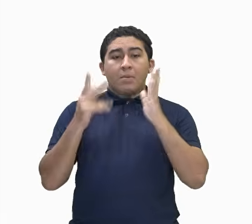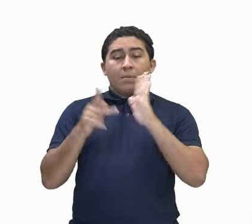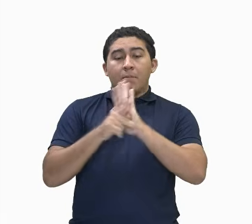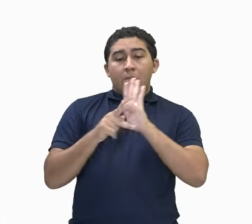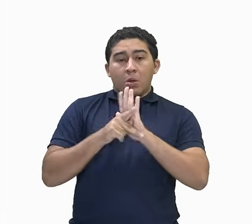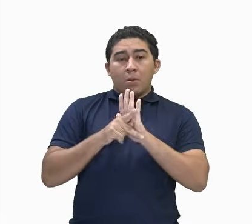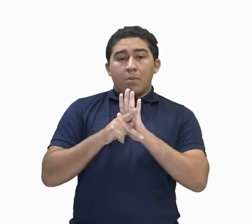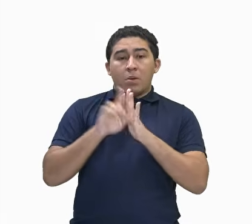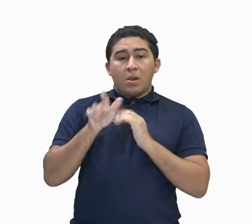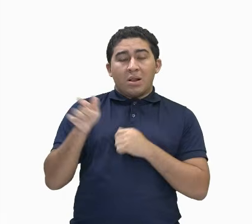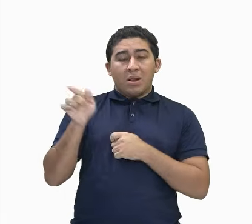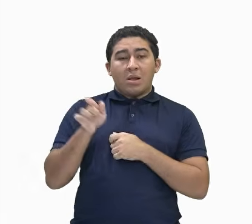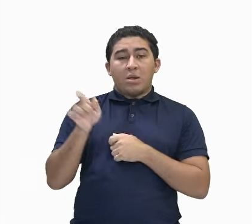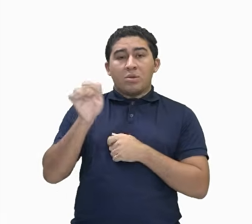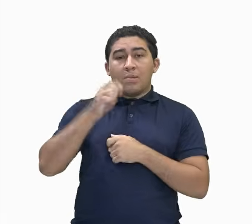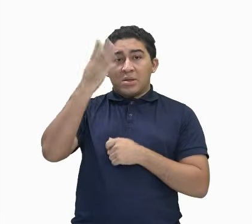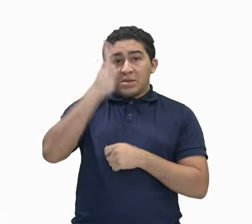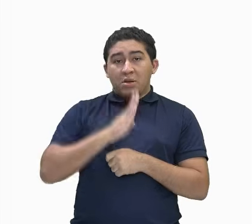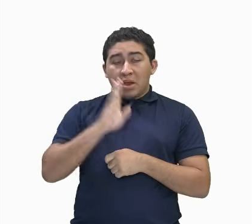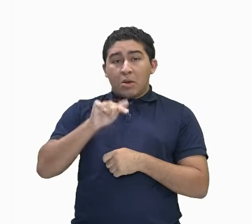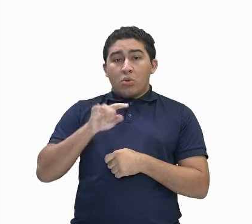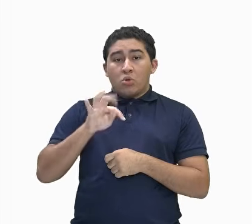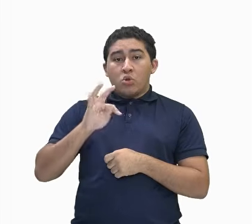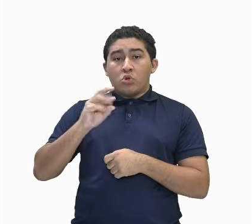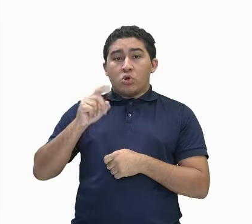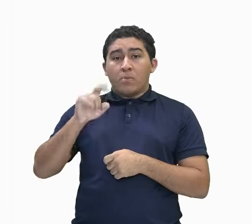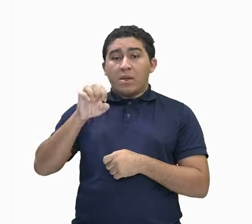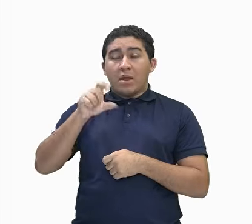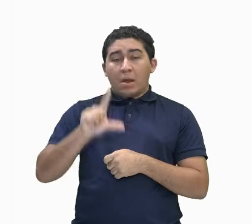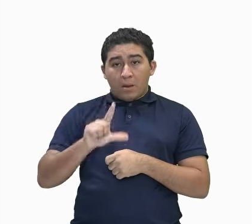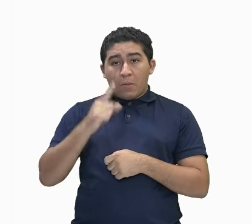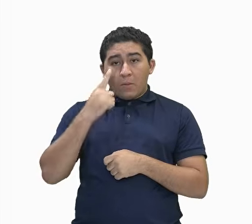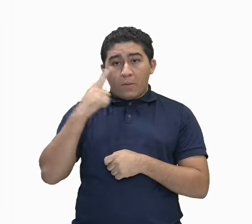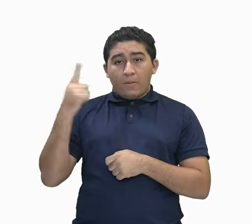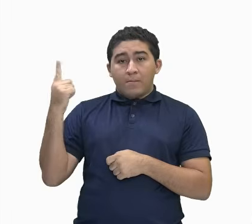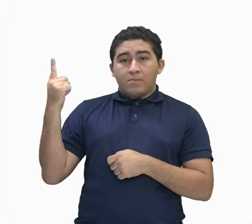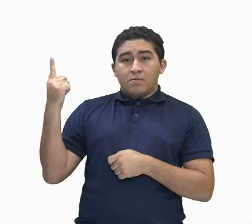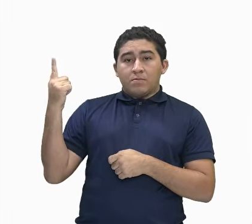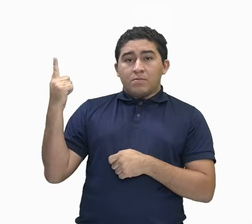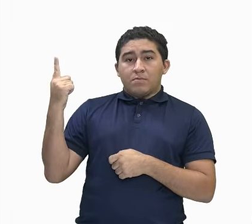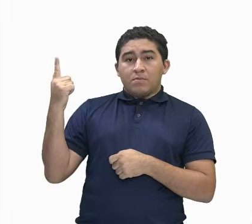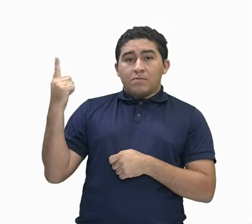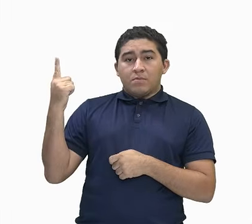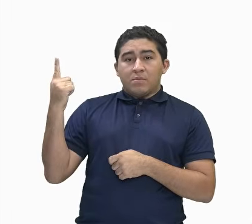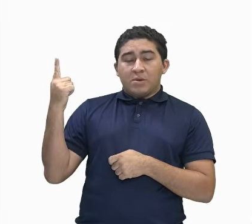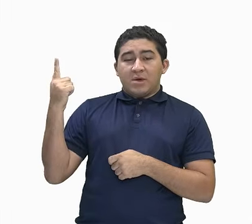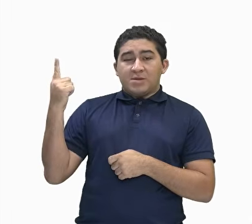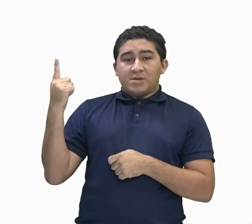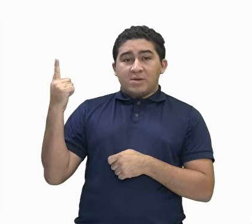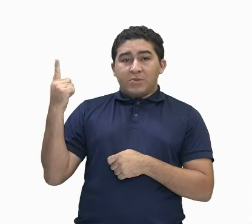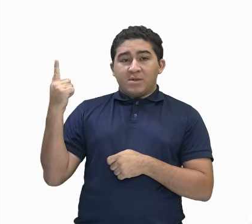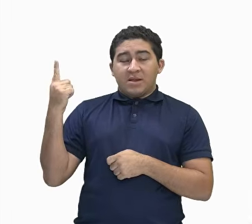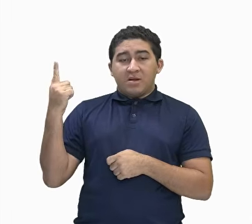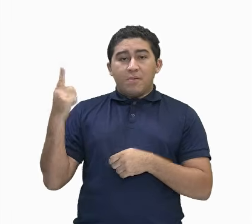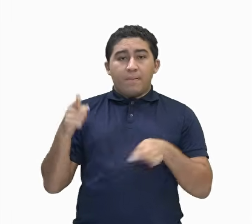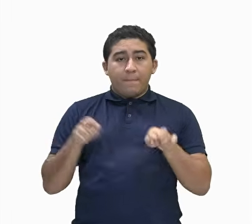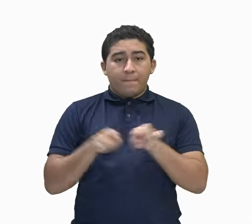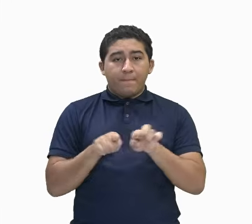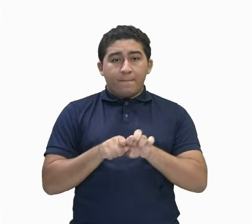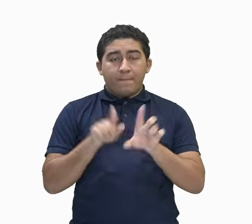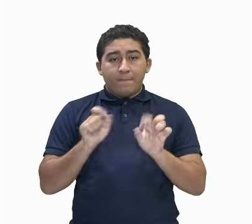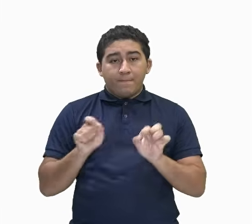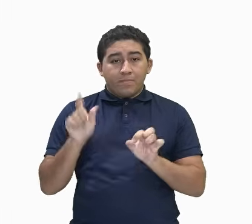brasileiro vai ser o tropical Brasil Central, que já é essa parte aí laranja, um pouco